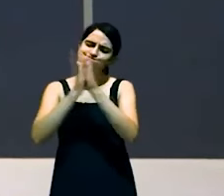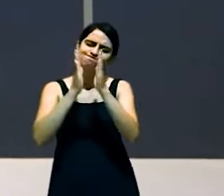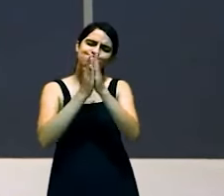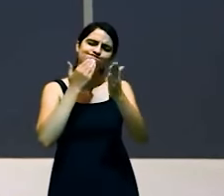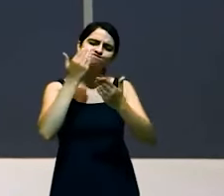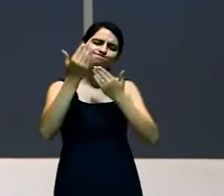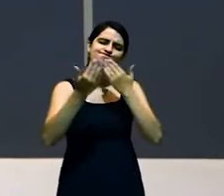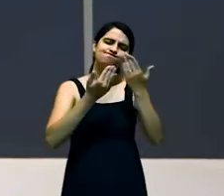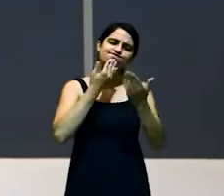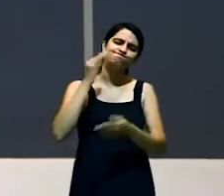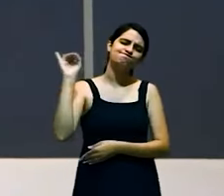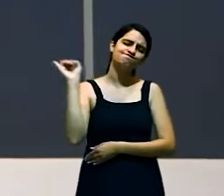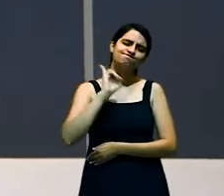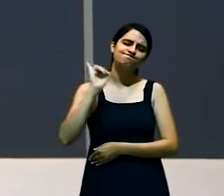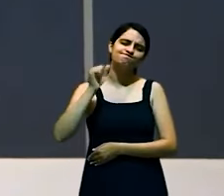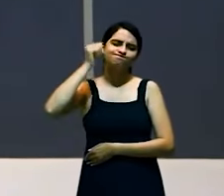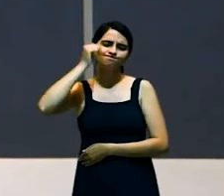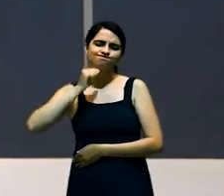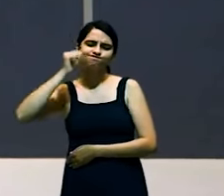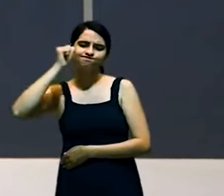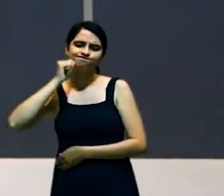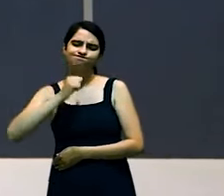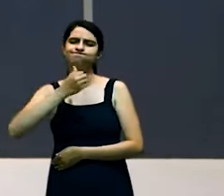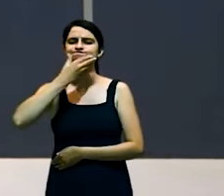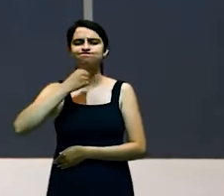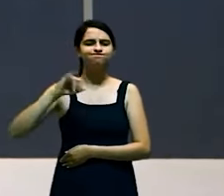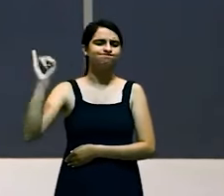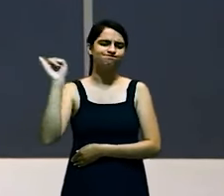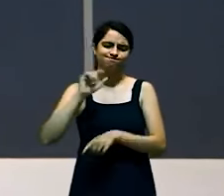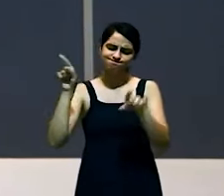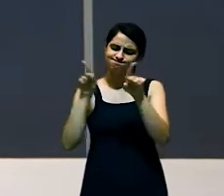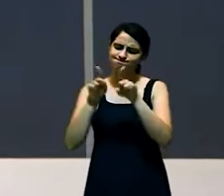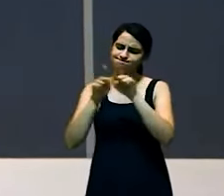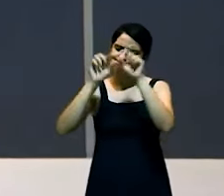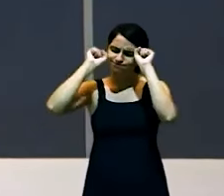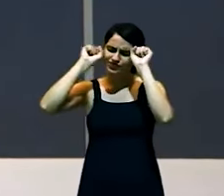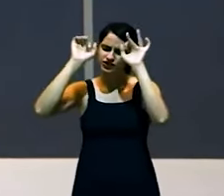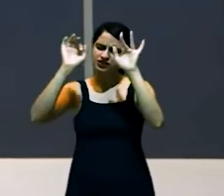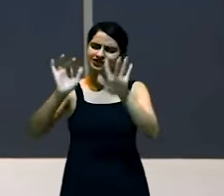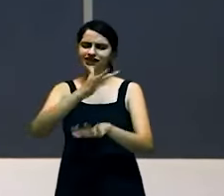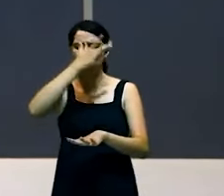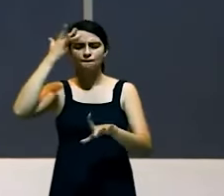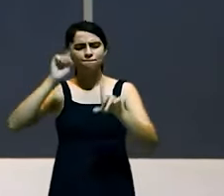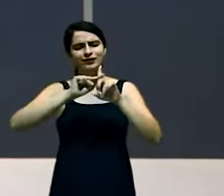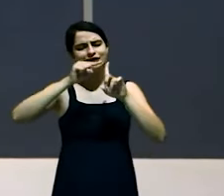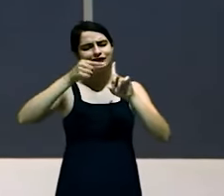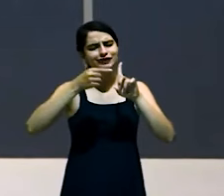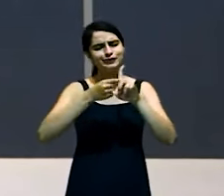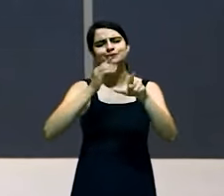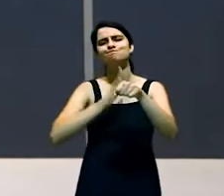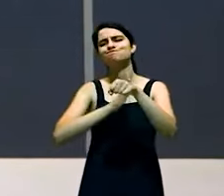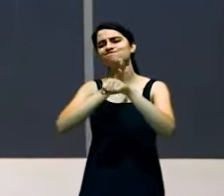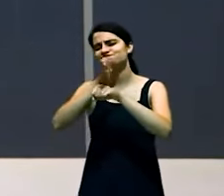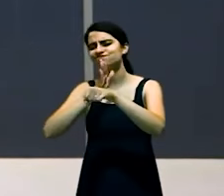Manuela, Deus, toca nessa gestação, cuida da sua filha. Visita cada